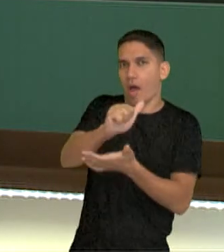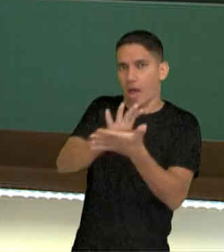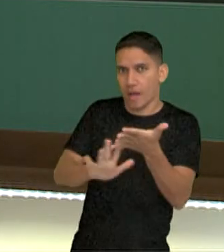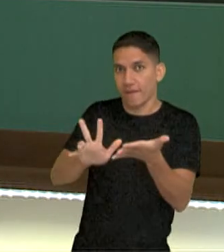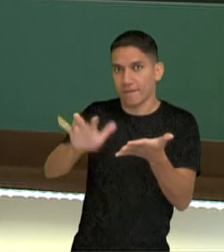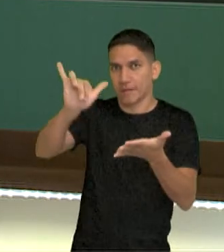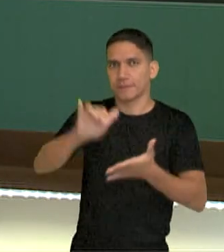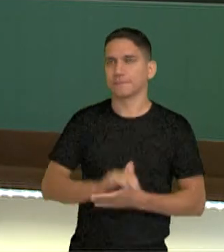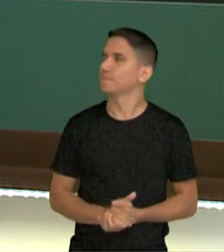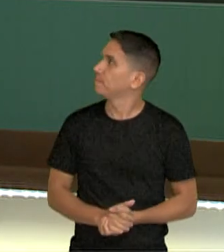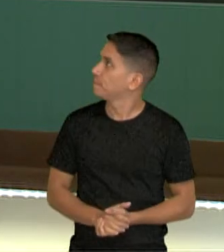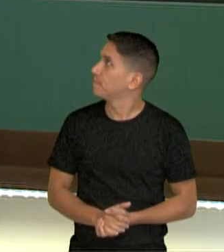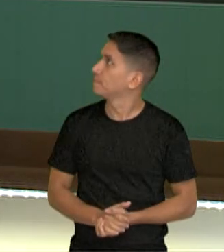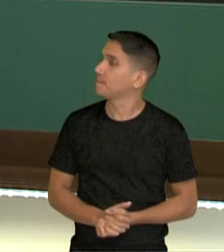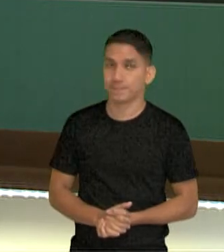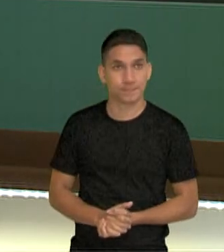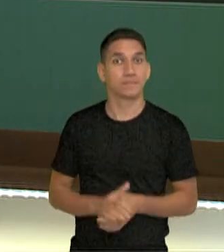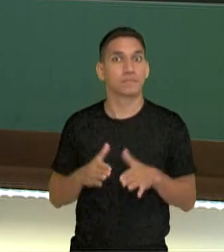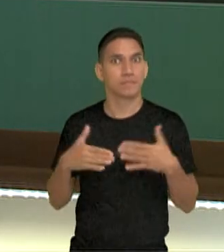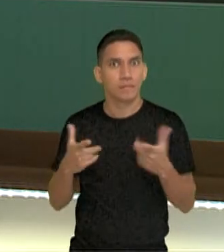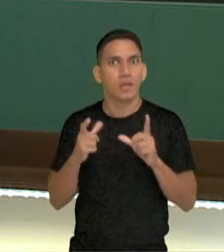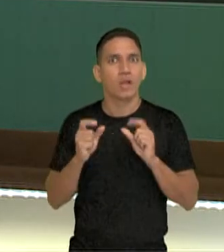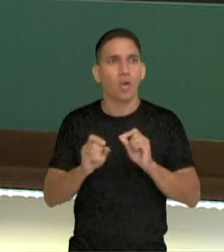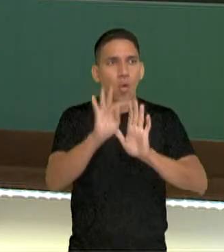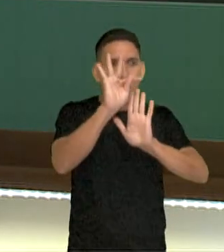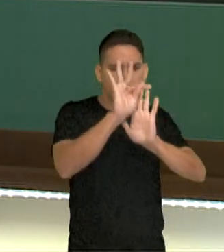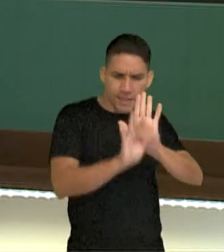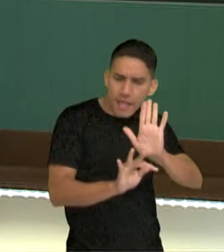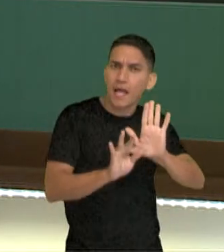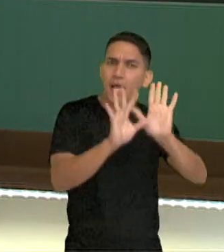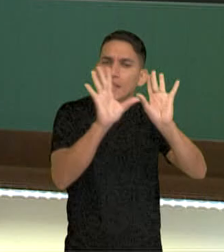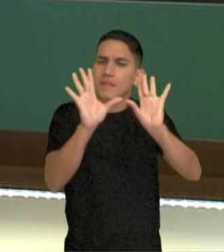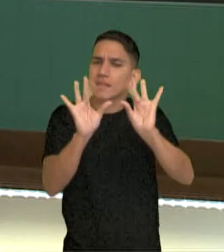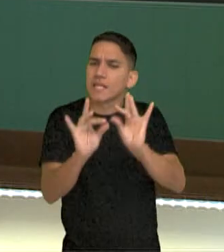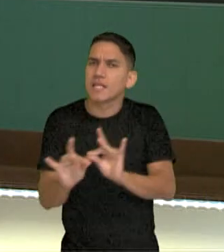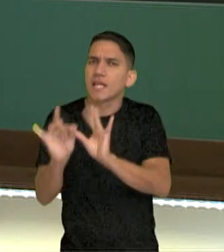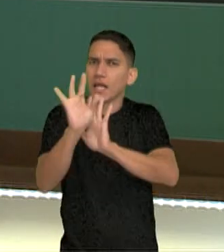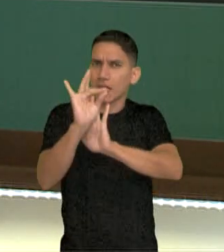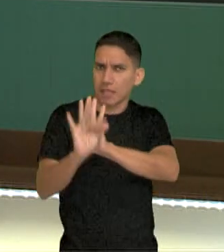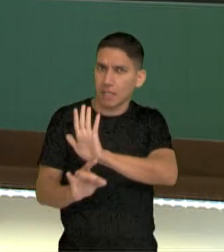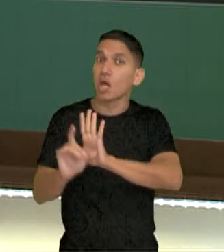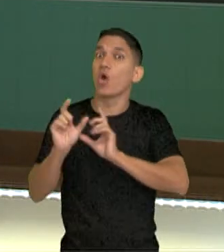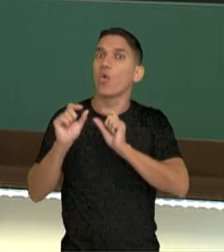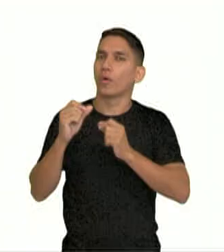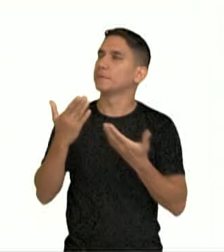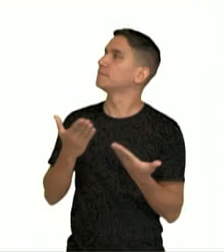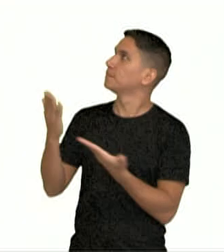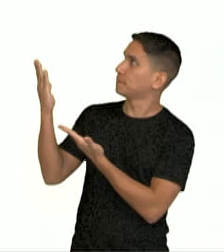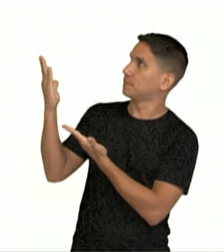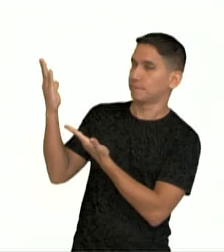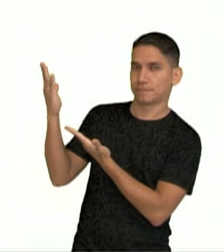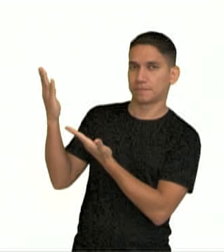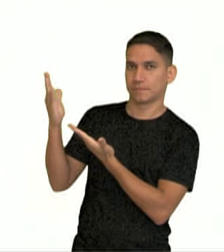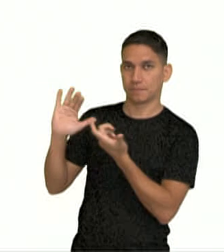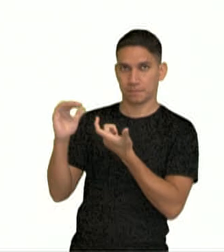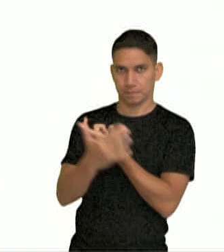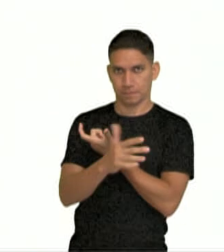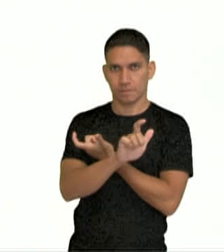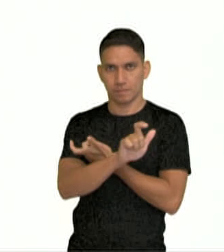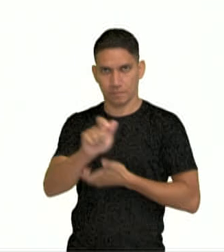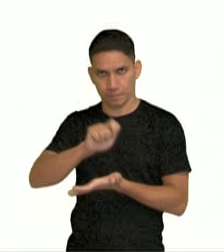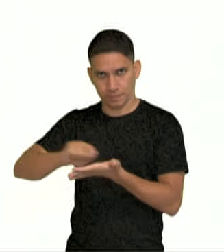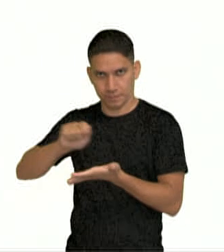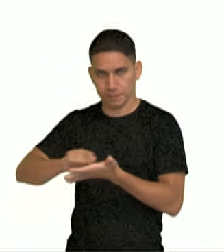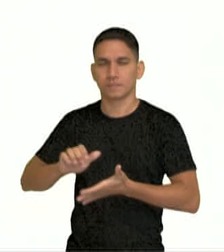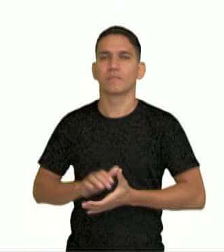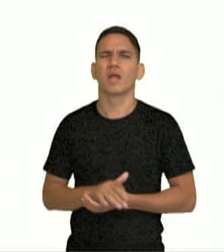atividade. Tá? O texto descritivo, que em inglês nós chamamos de descriptive text, é um tipo